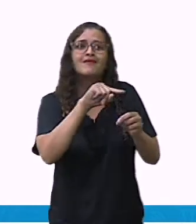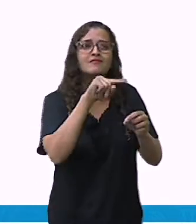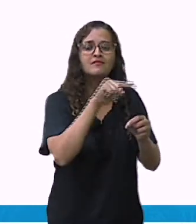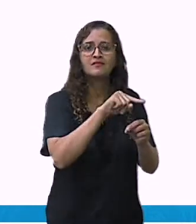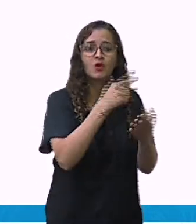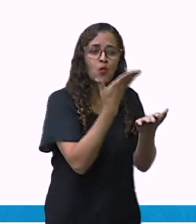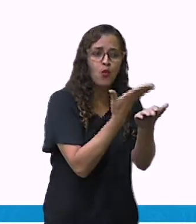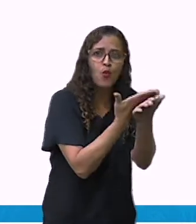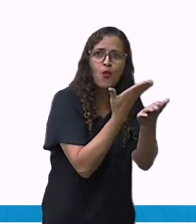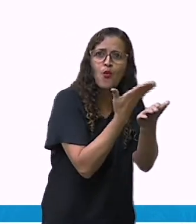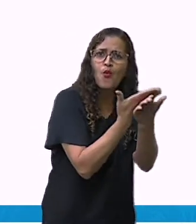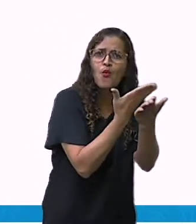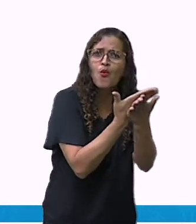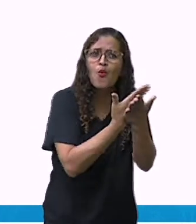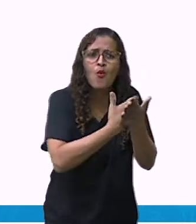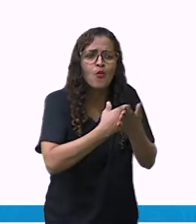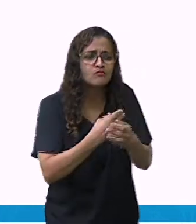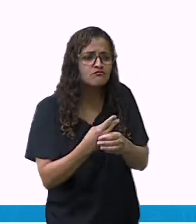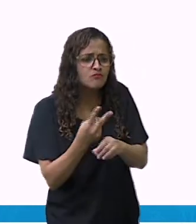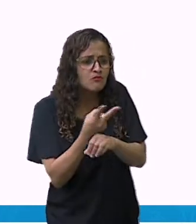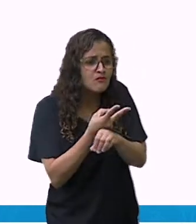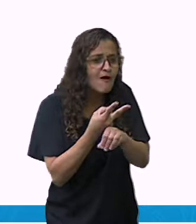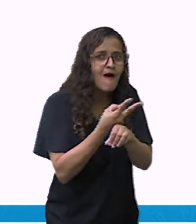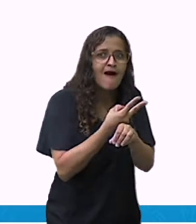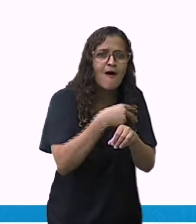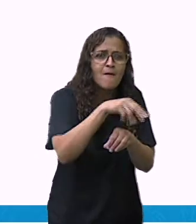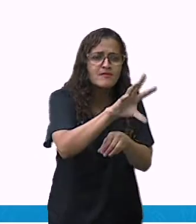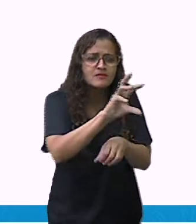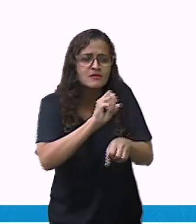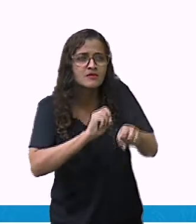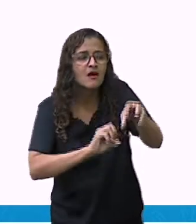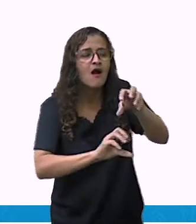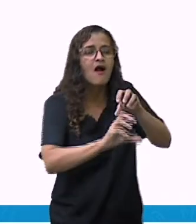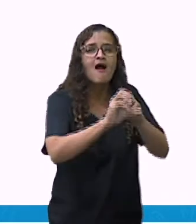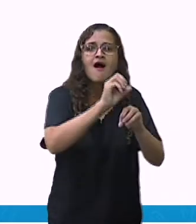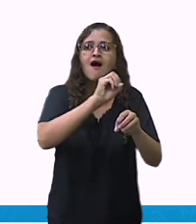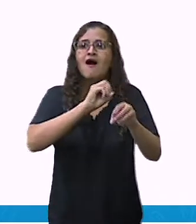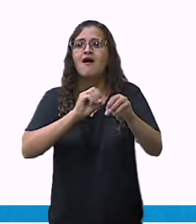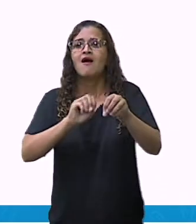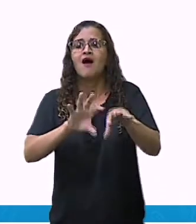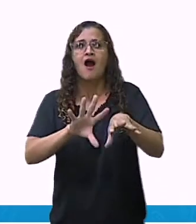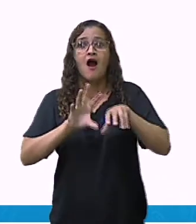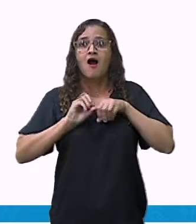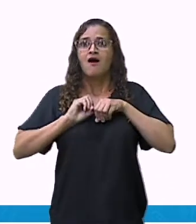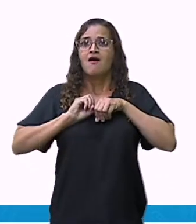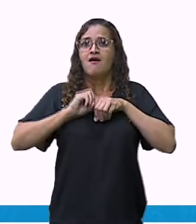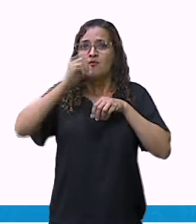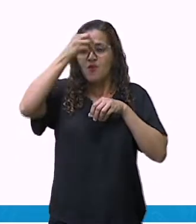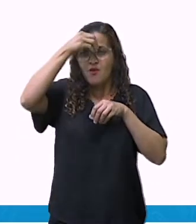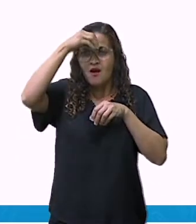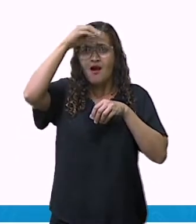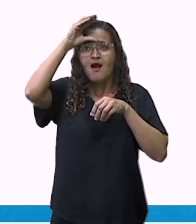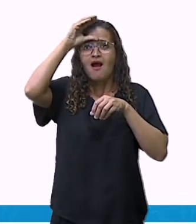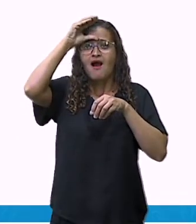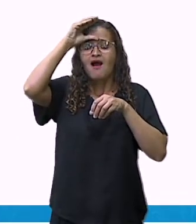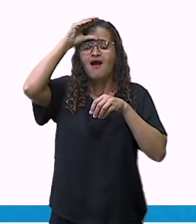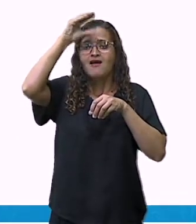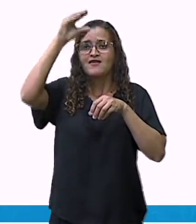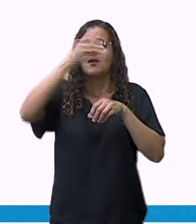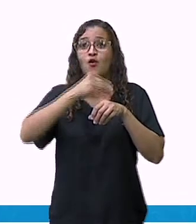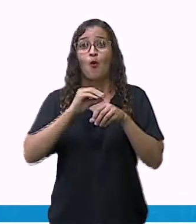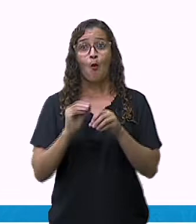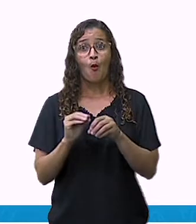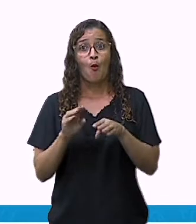que procura adquirir conhecimento ou recebe através